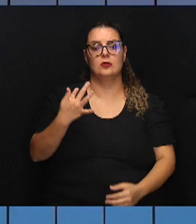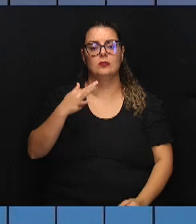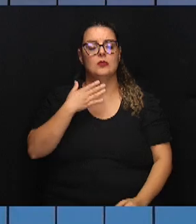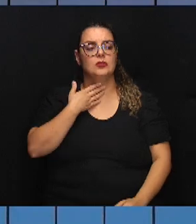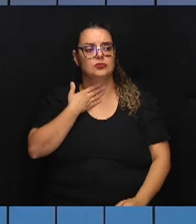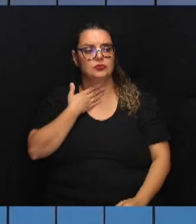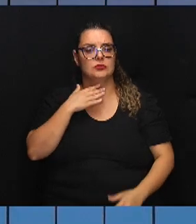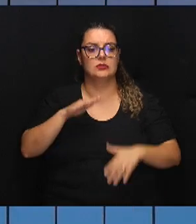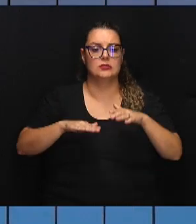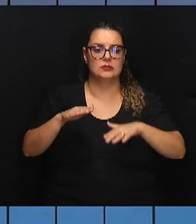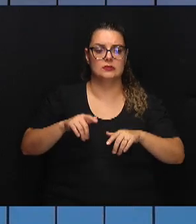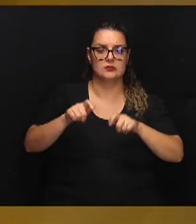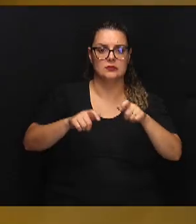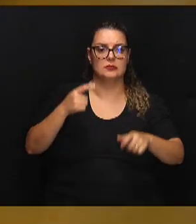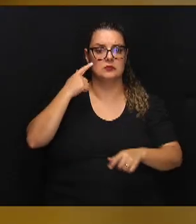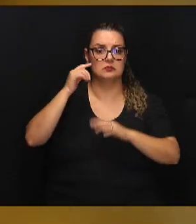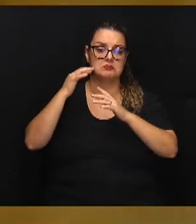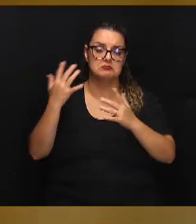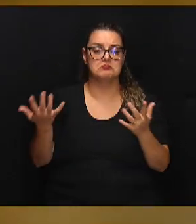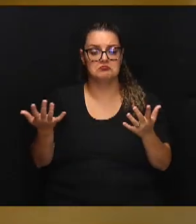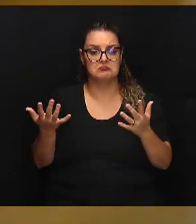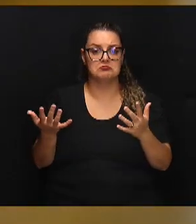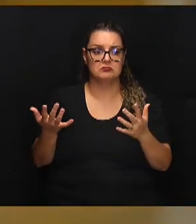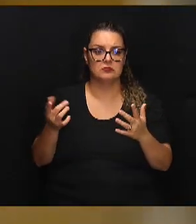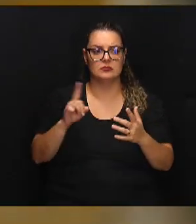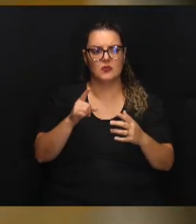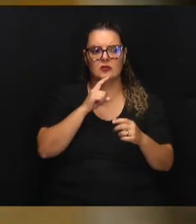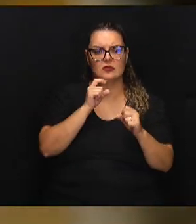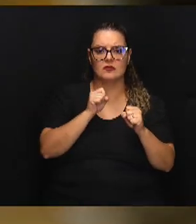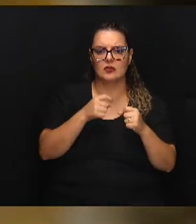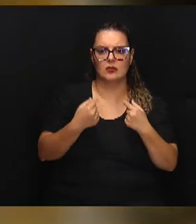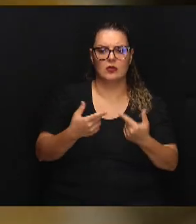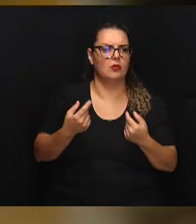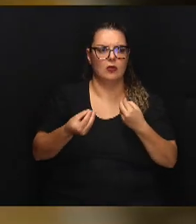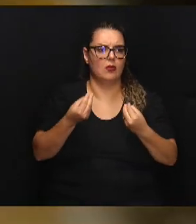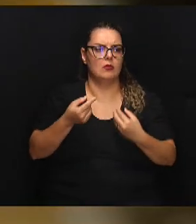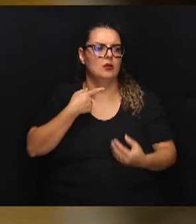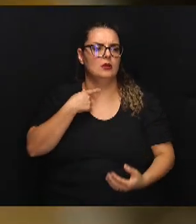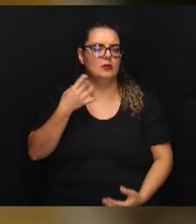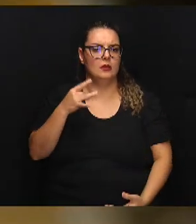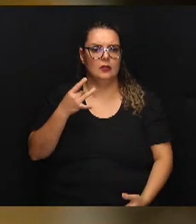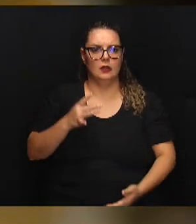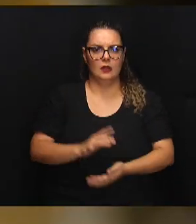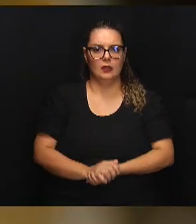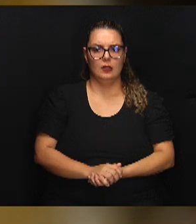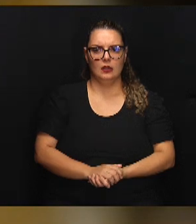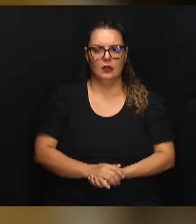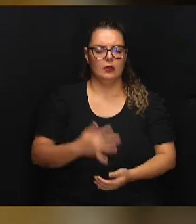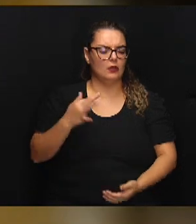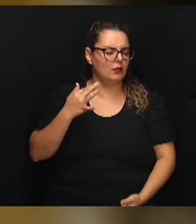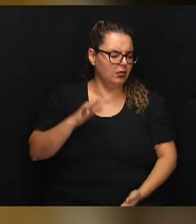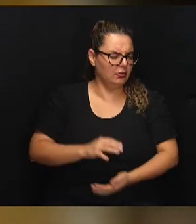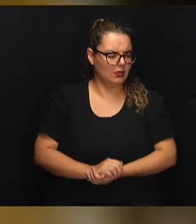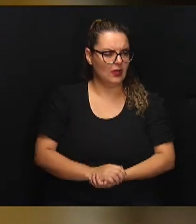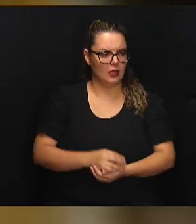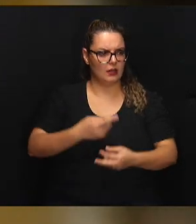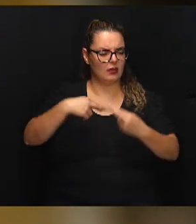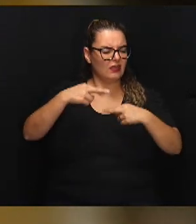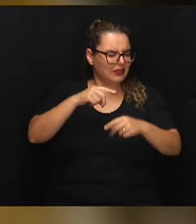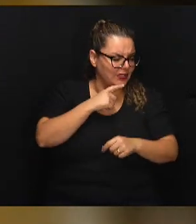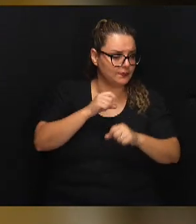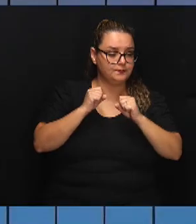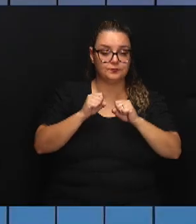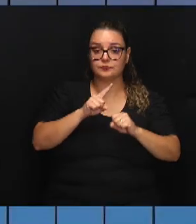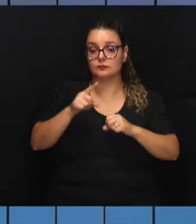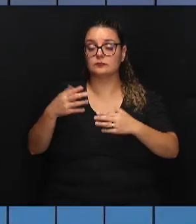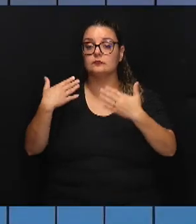Porque muitas vezes as pessoas pensam, nem tá frio, como que eu tô com dor de garganta, né? Relaciona muito o frio com a dor de garganta e não o